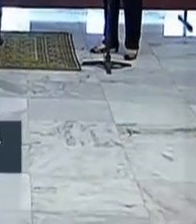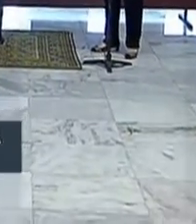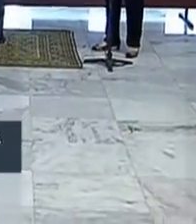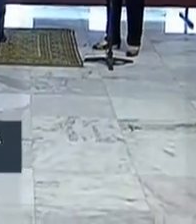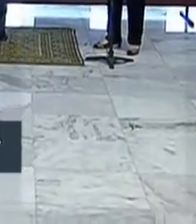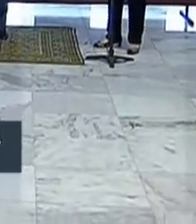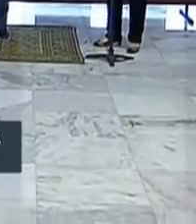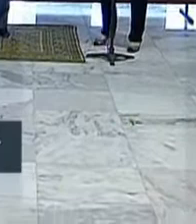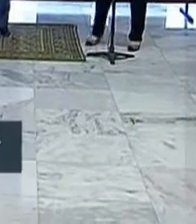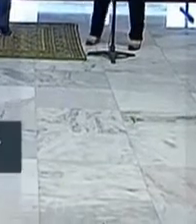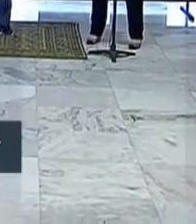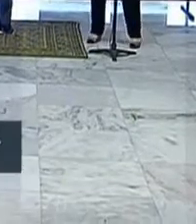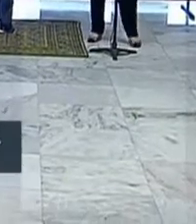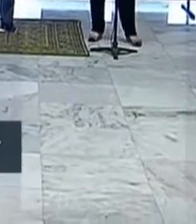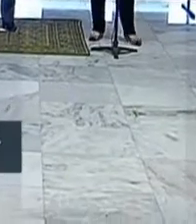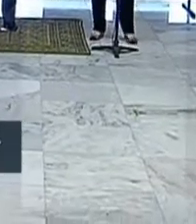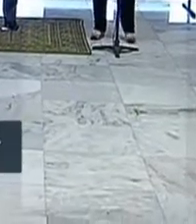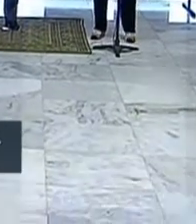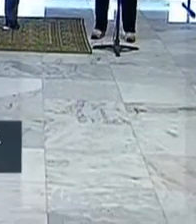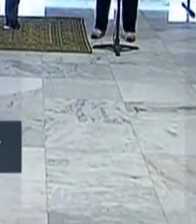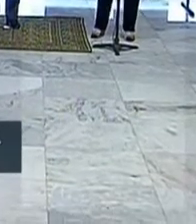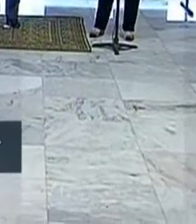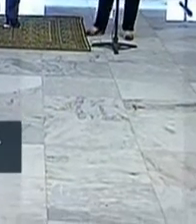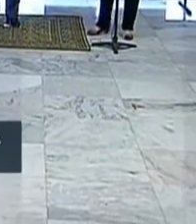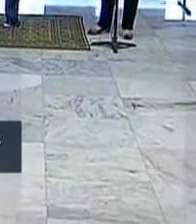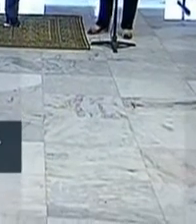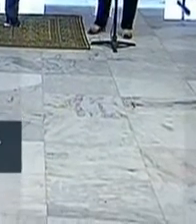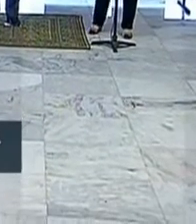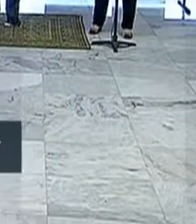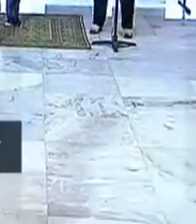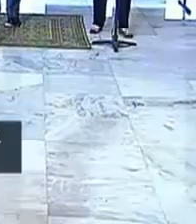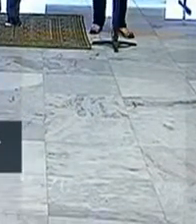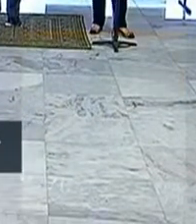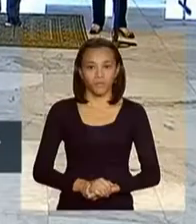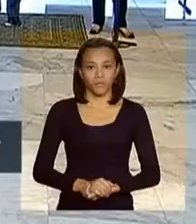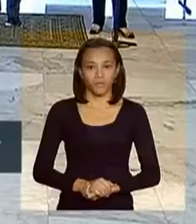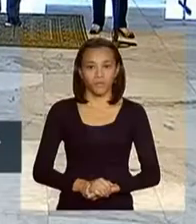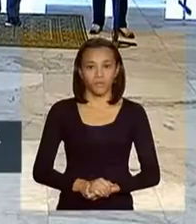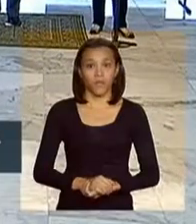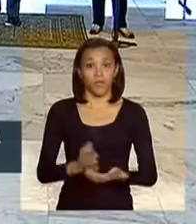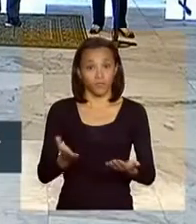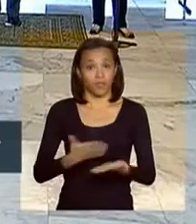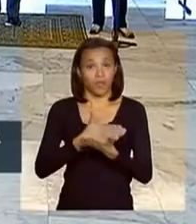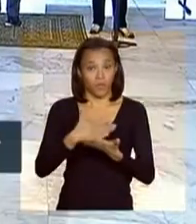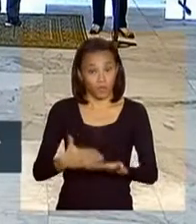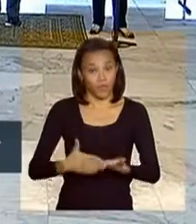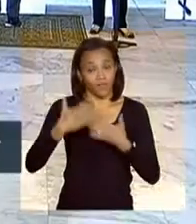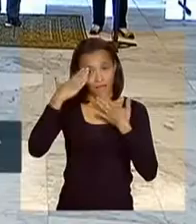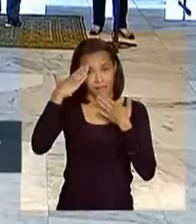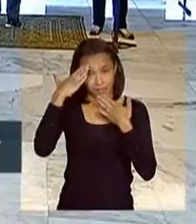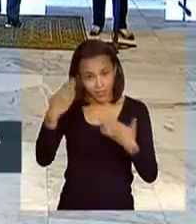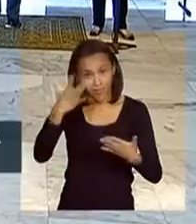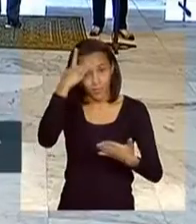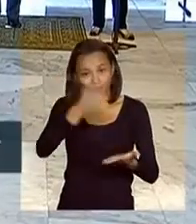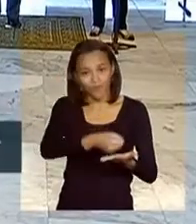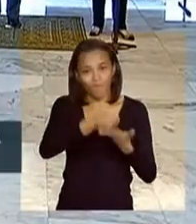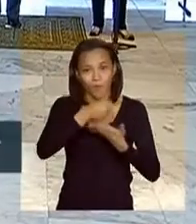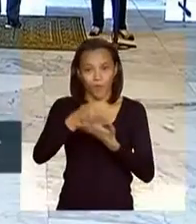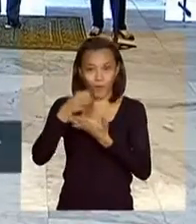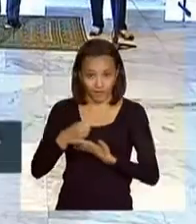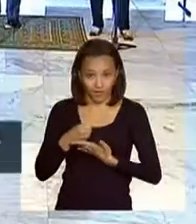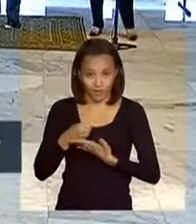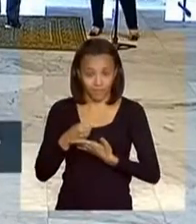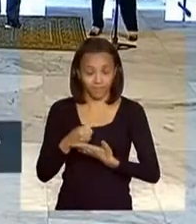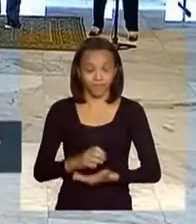agradecendo aqui os patrocinadores porque sabe Carlinhos eu tô muito feliz de estar receber